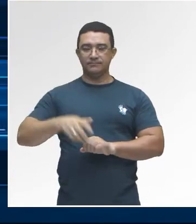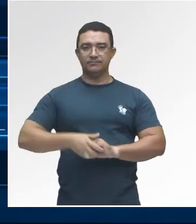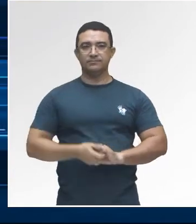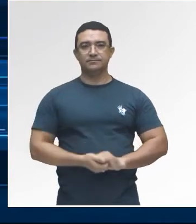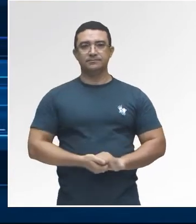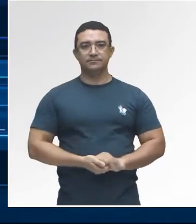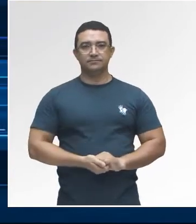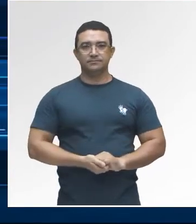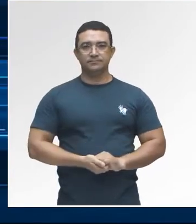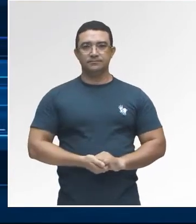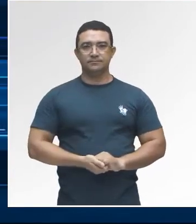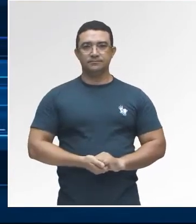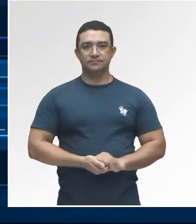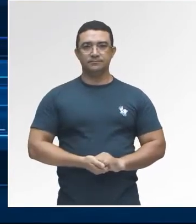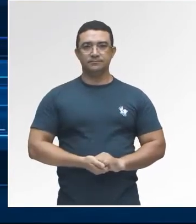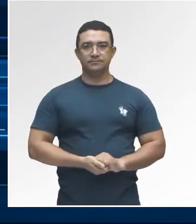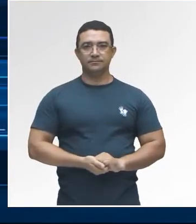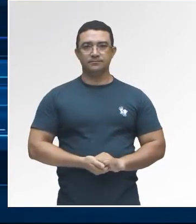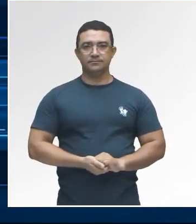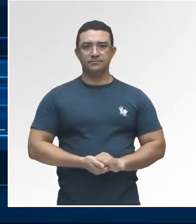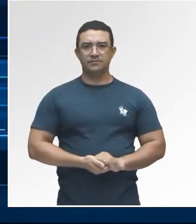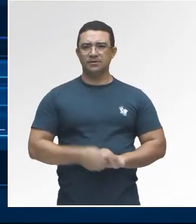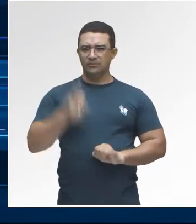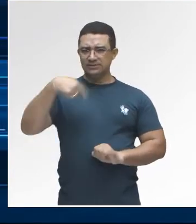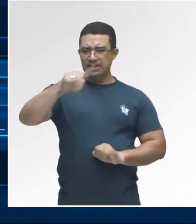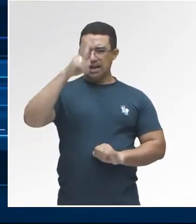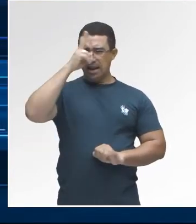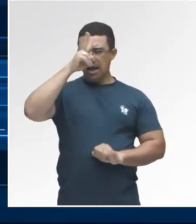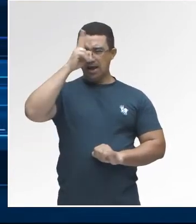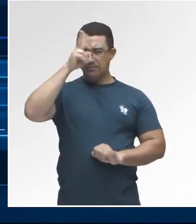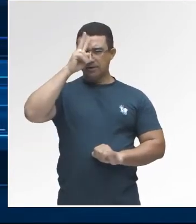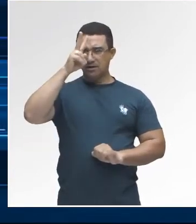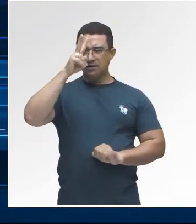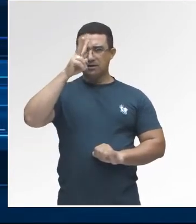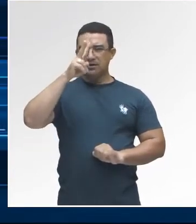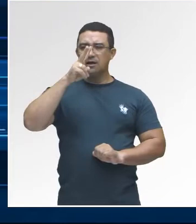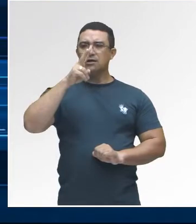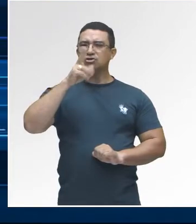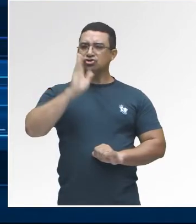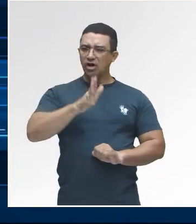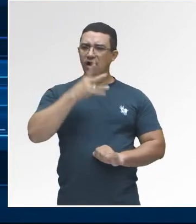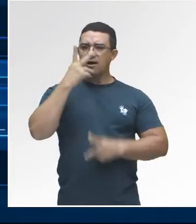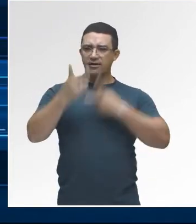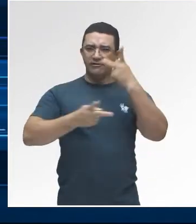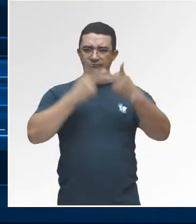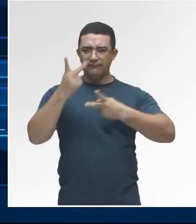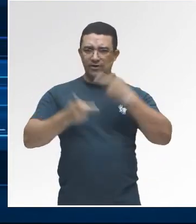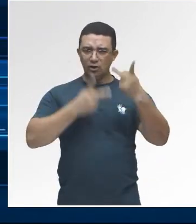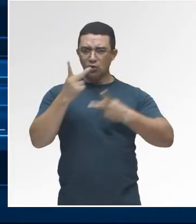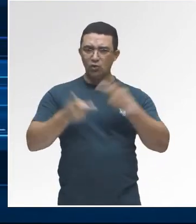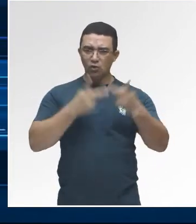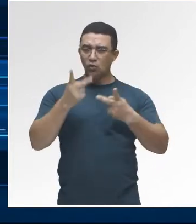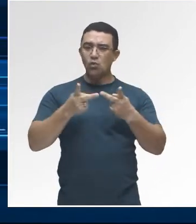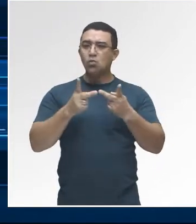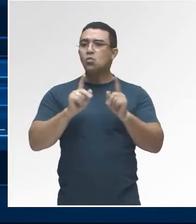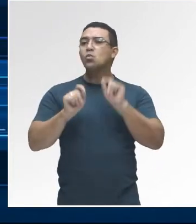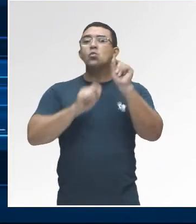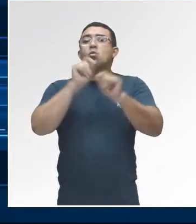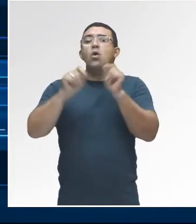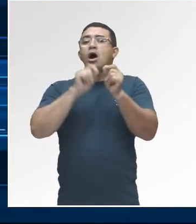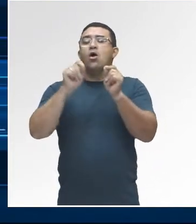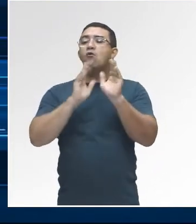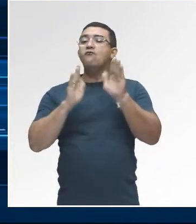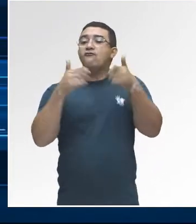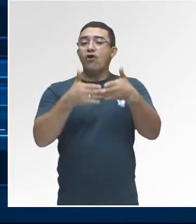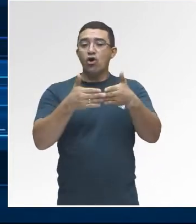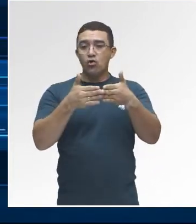ótima. Skimming. Vocês lembram lá de quando a gente falou da reading technique? Qual é a intenção quando você lê um